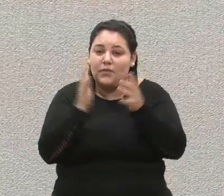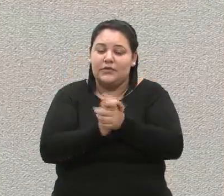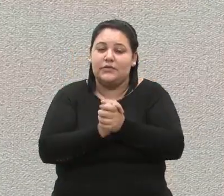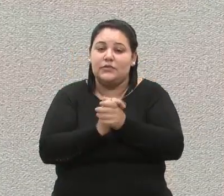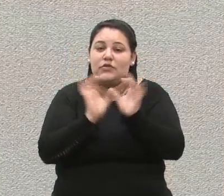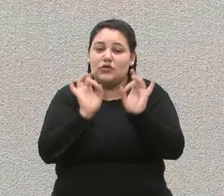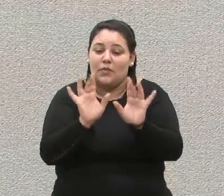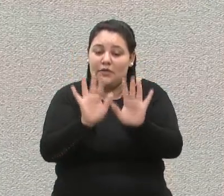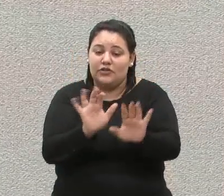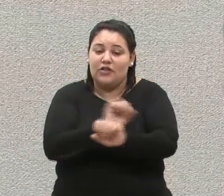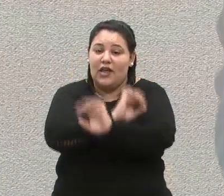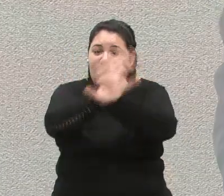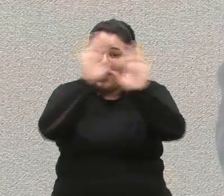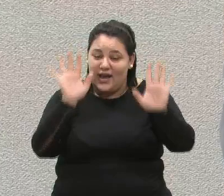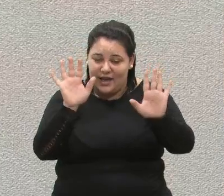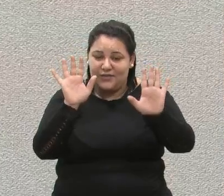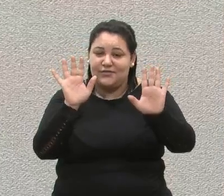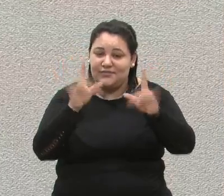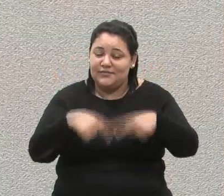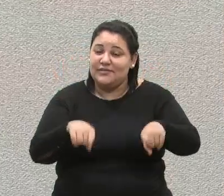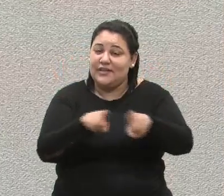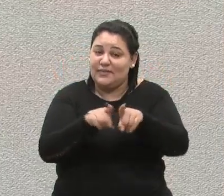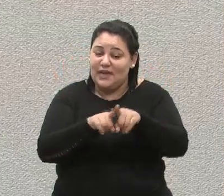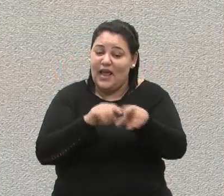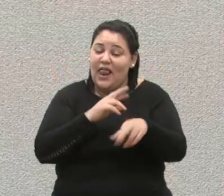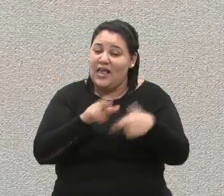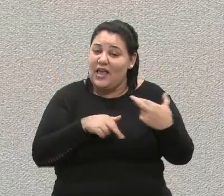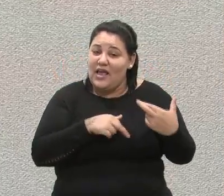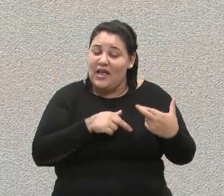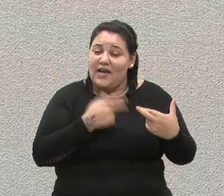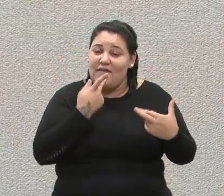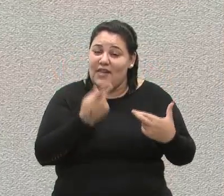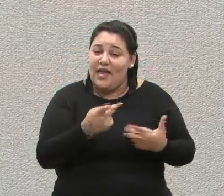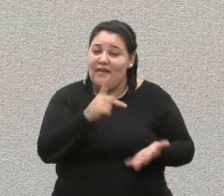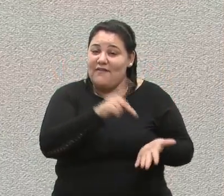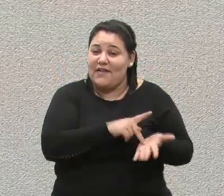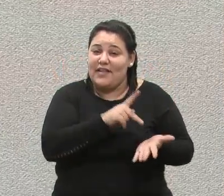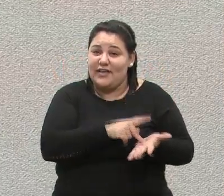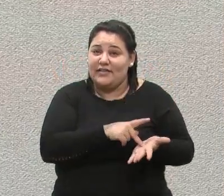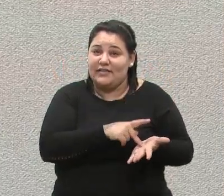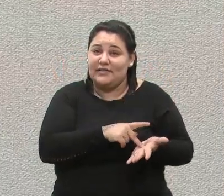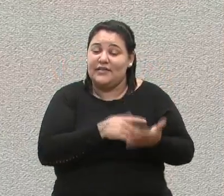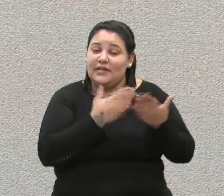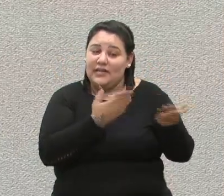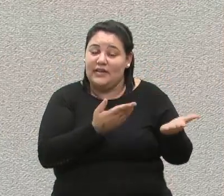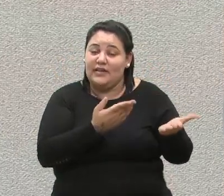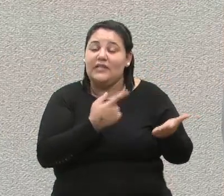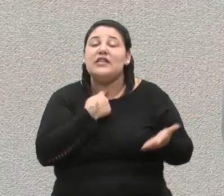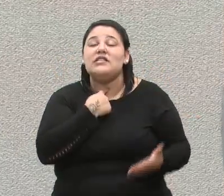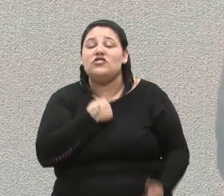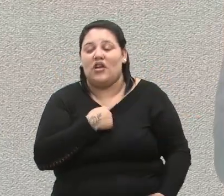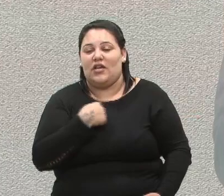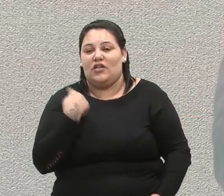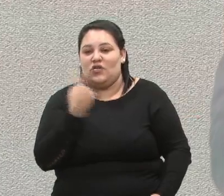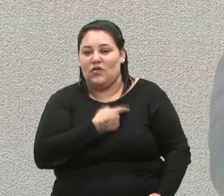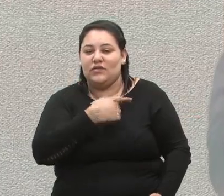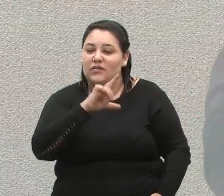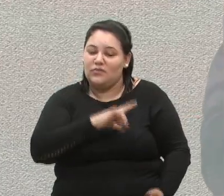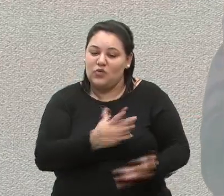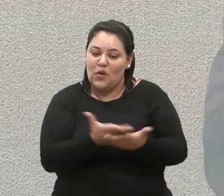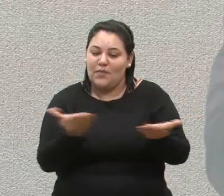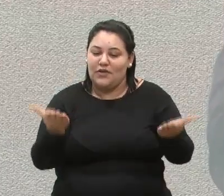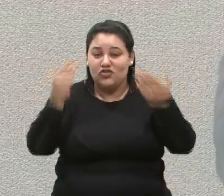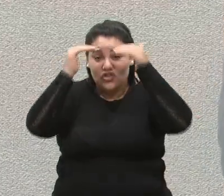para também restabelecer a verdade aqui e rogar que nós tenhamos um ambiente respeitoso